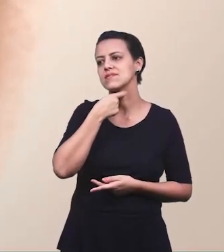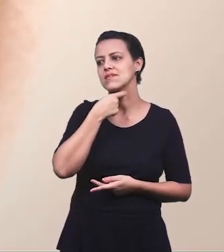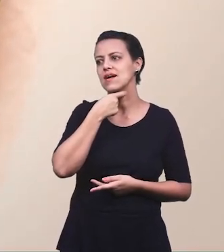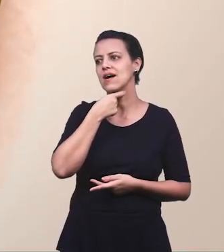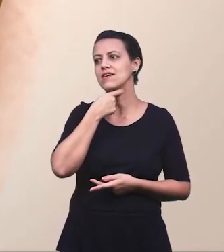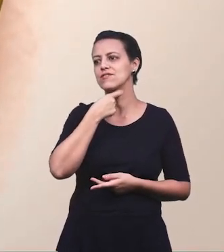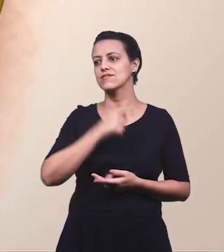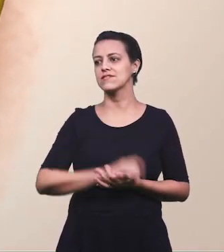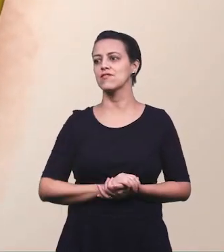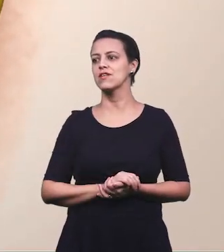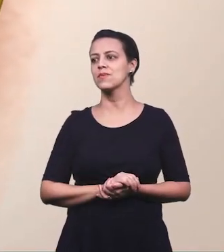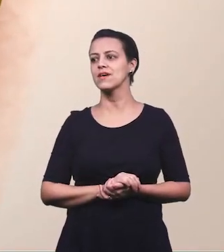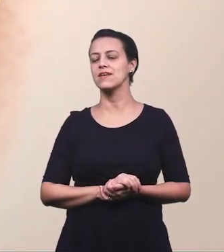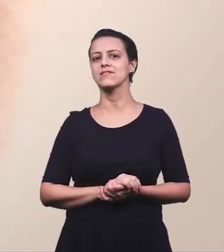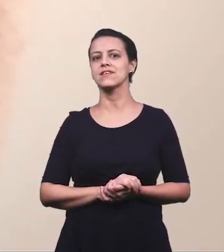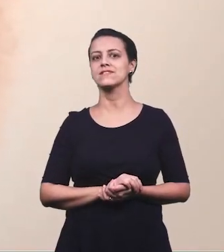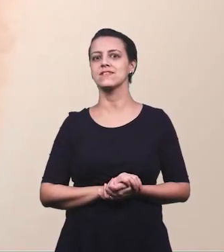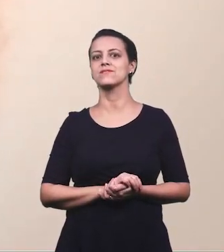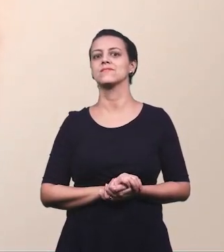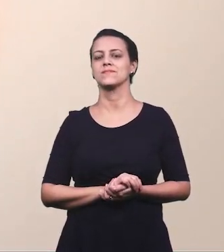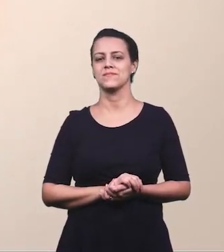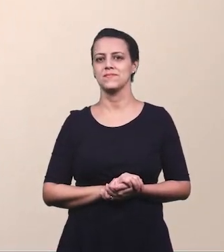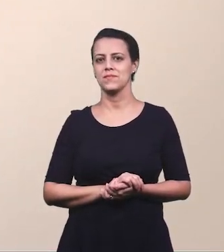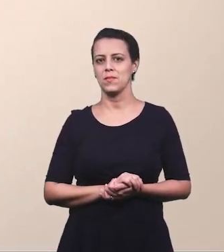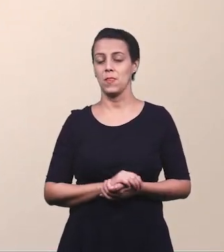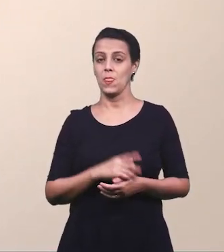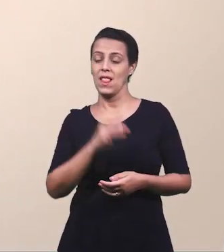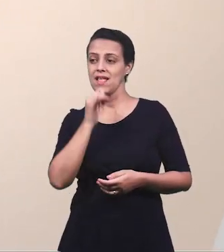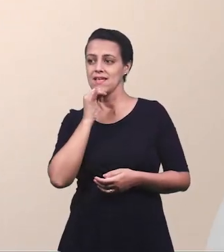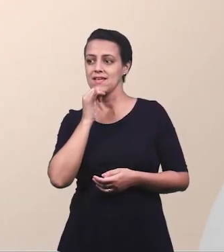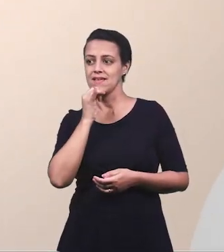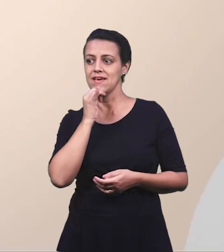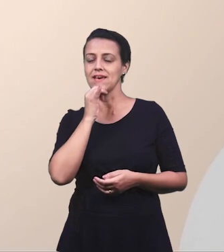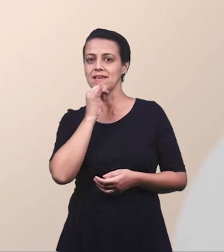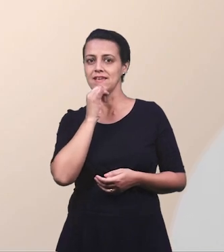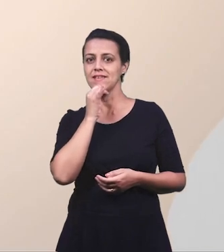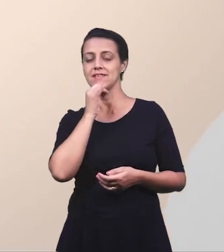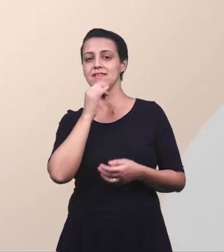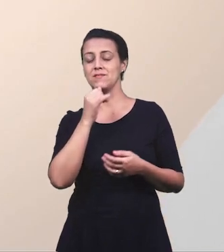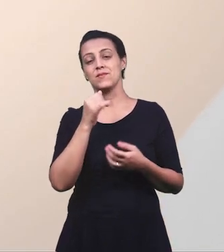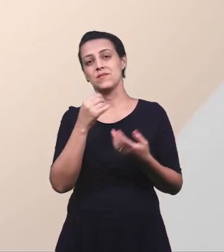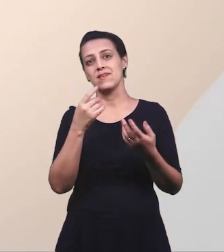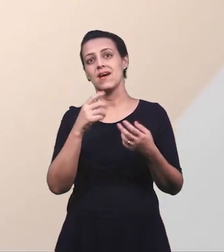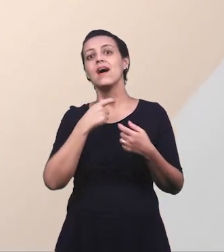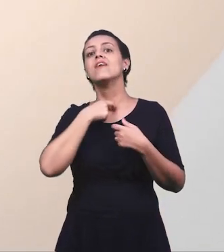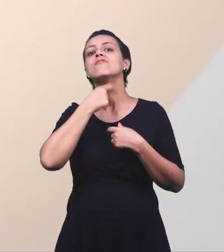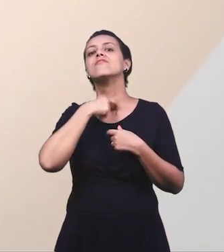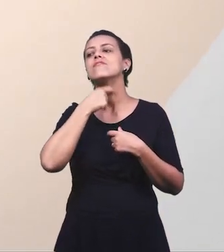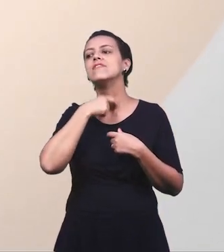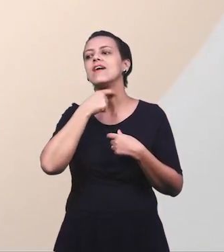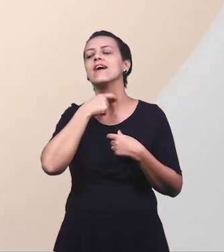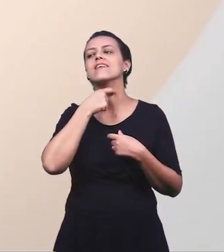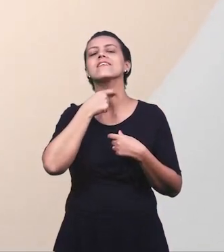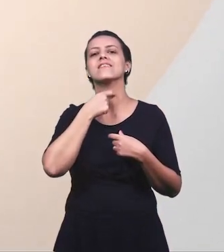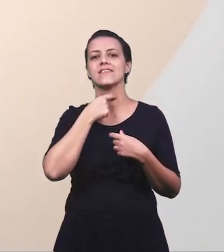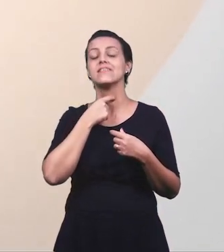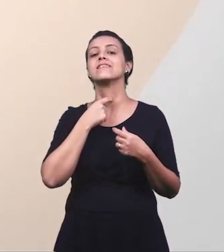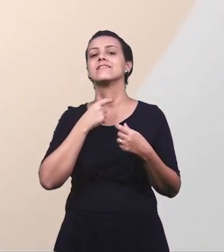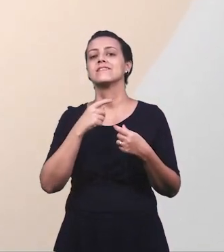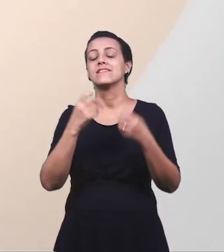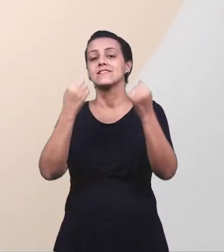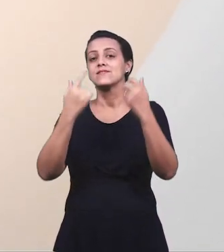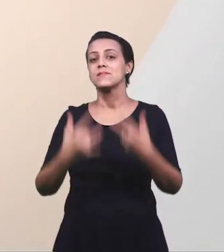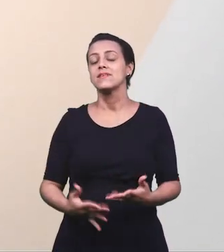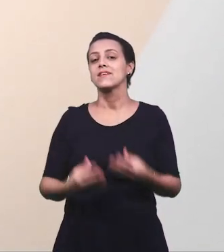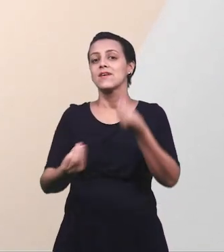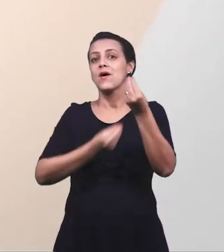está preservado, né? Todo esse trato aqui respiratório, a parte superior, inferior, as pregas vocais que se localizam aqui, ó,